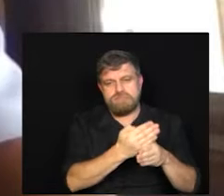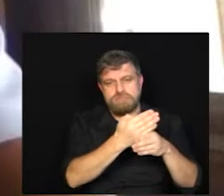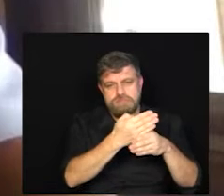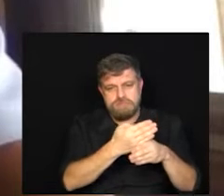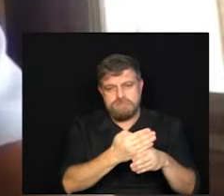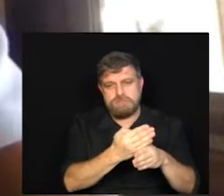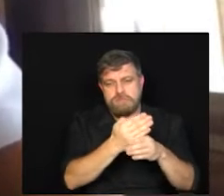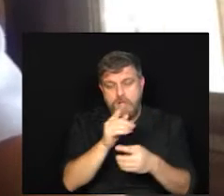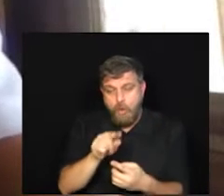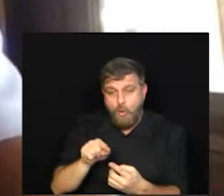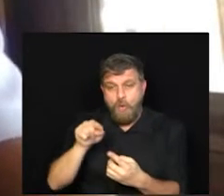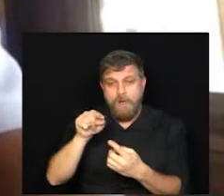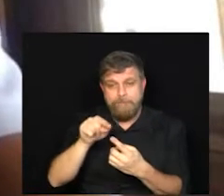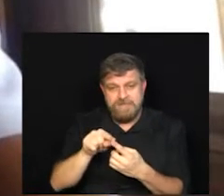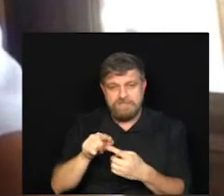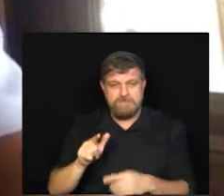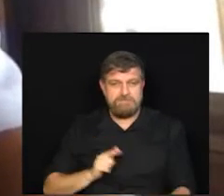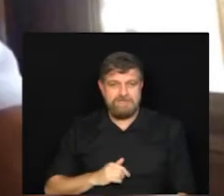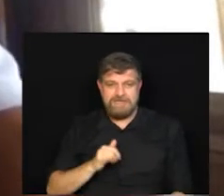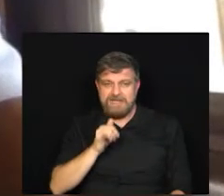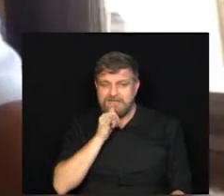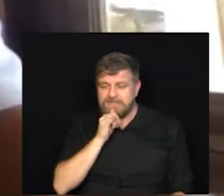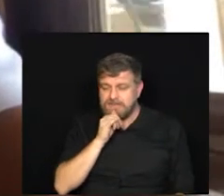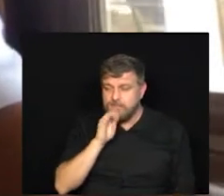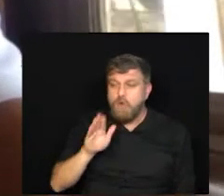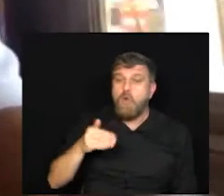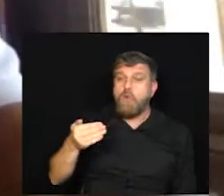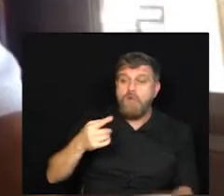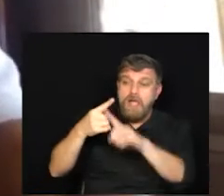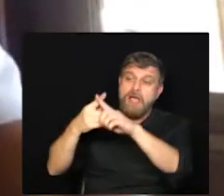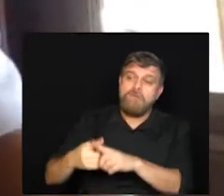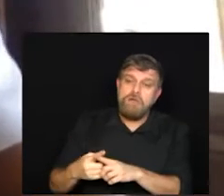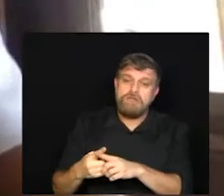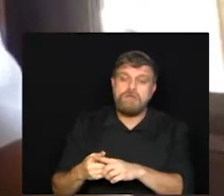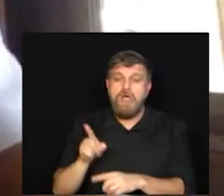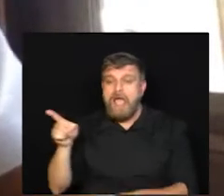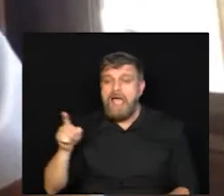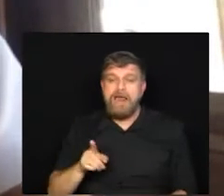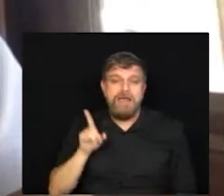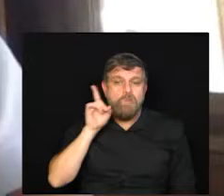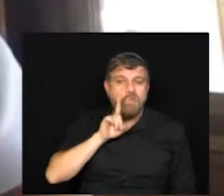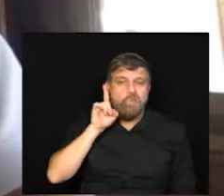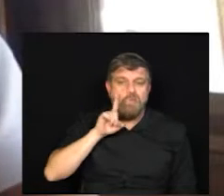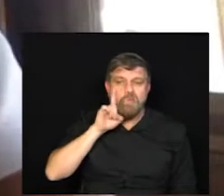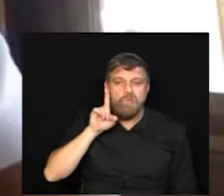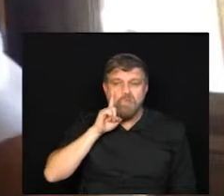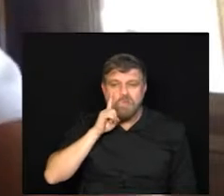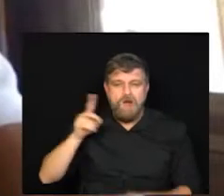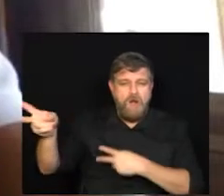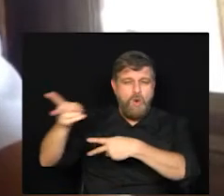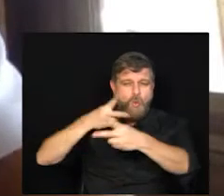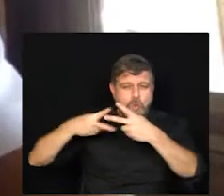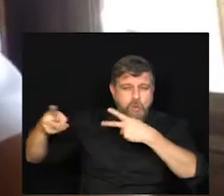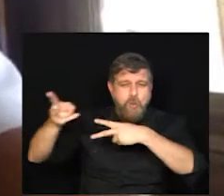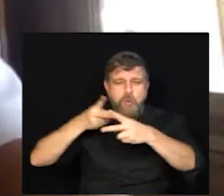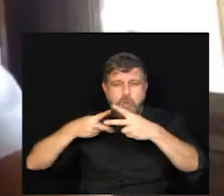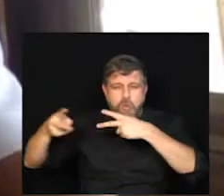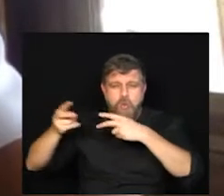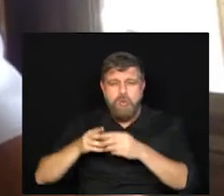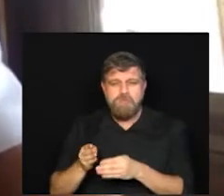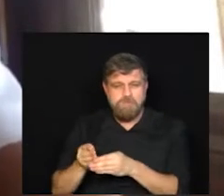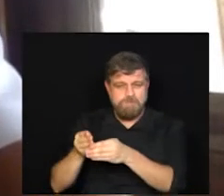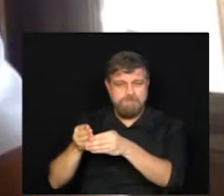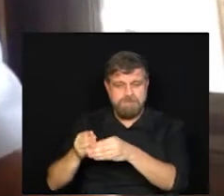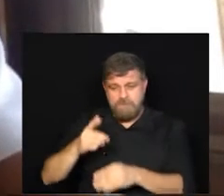pelos objetivos. Próximo evento, qual que é? Por exemplo, Miami vai ventar forte, nessa época do ano é assim, então o cara